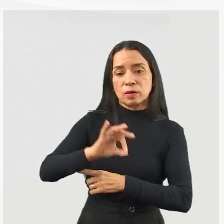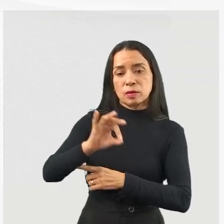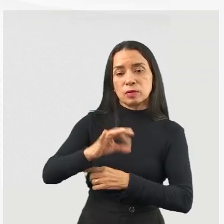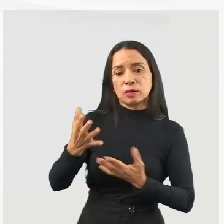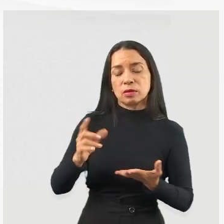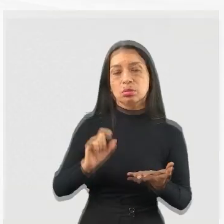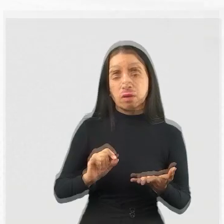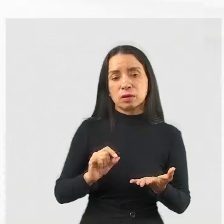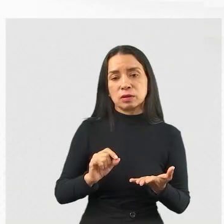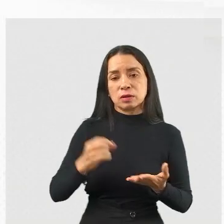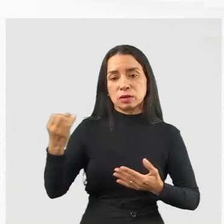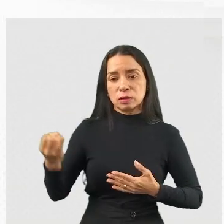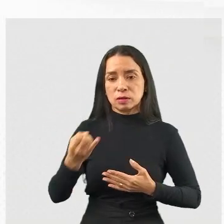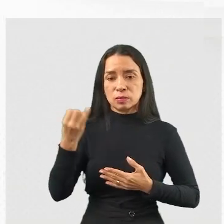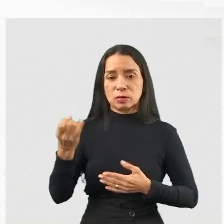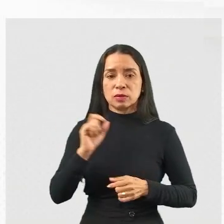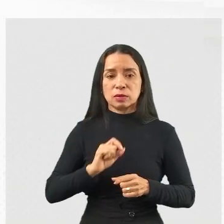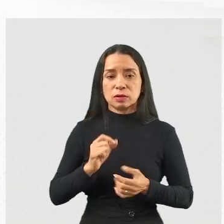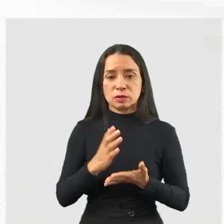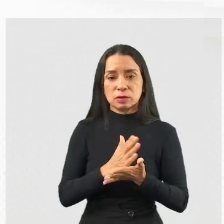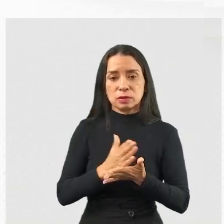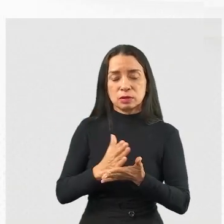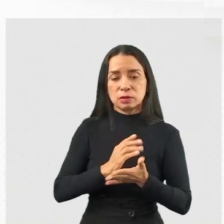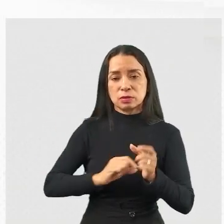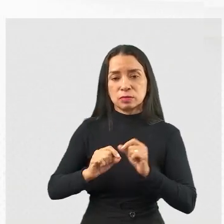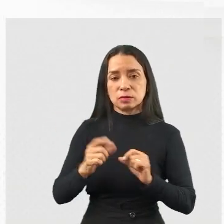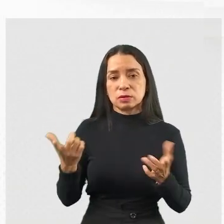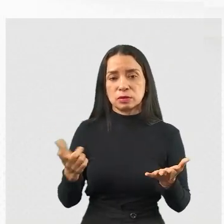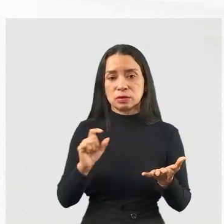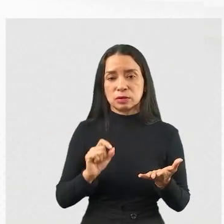porcentagem. Importante, porque às vezes as contas,